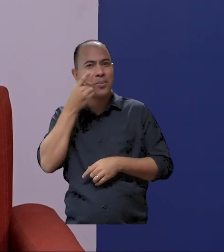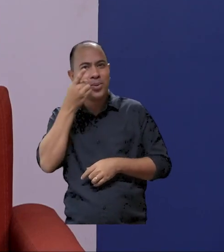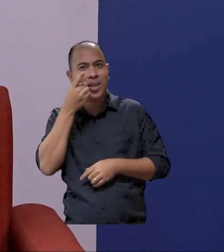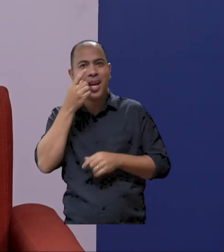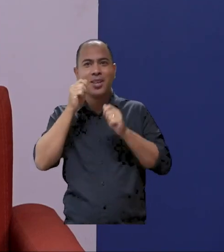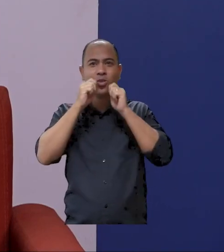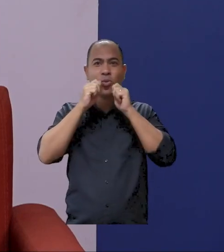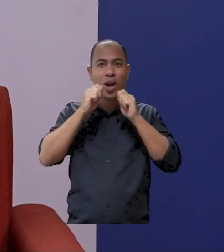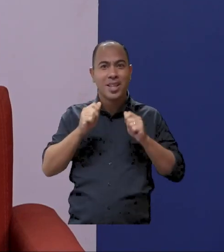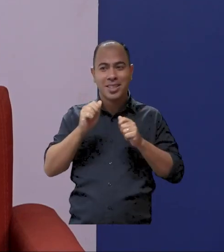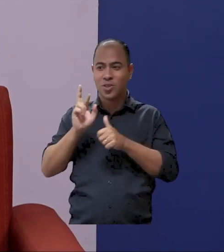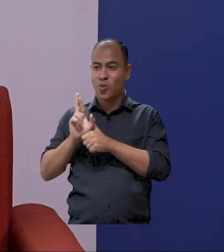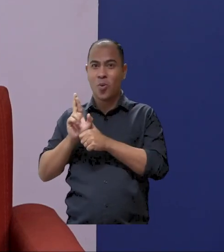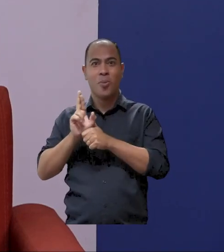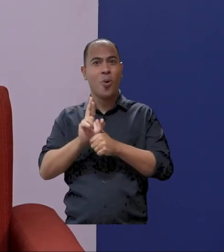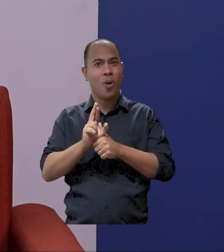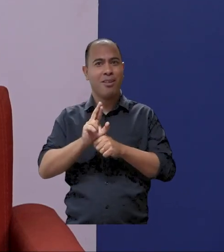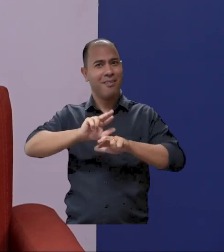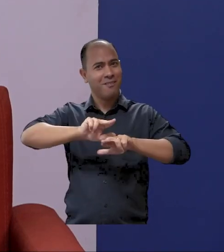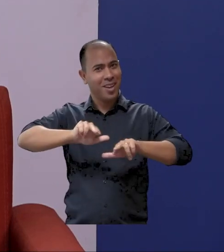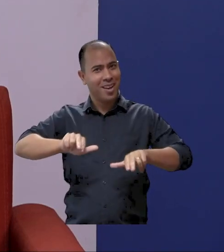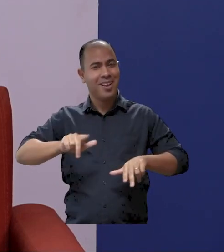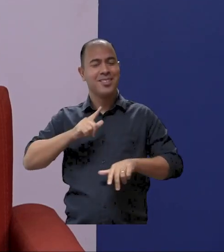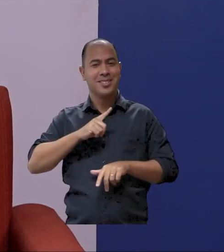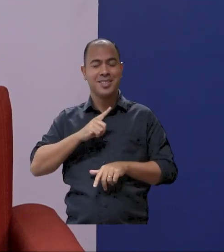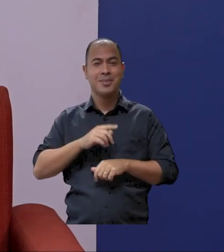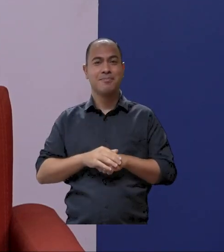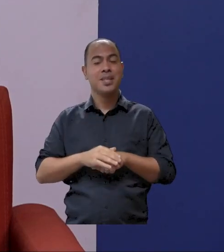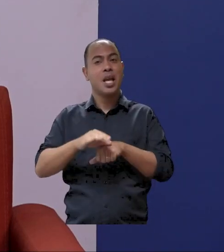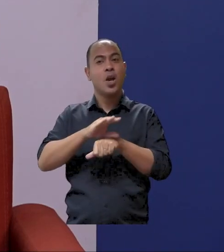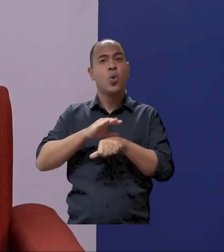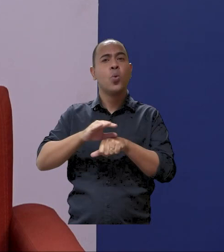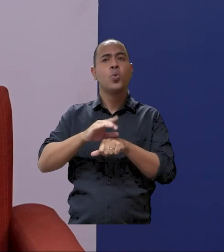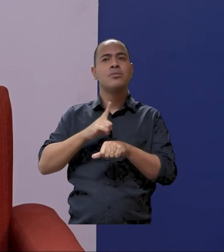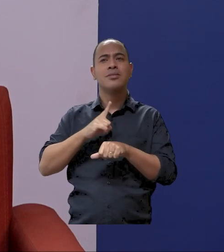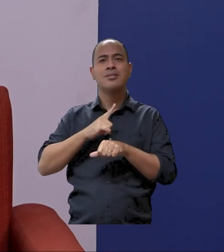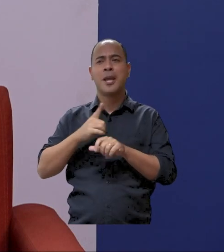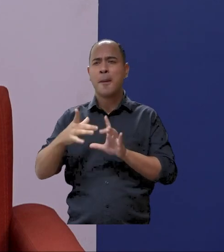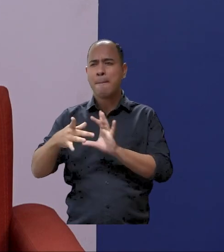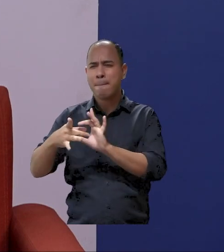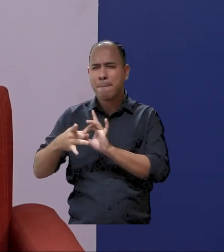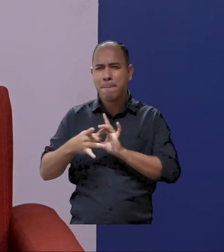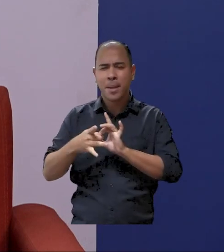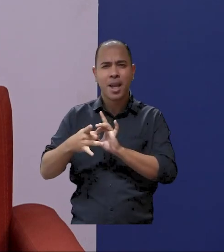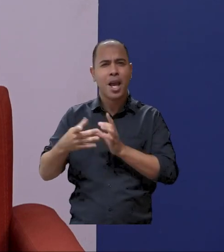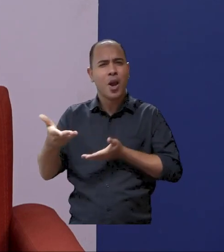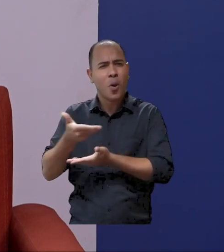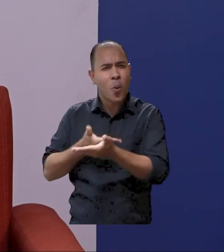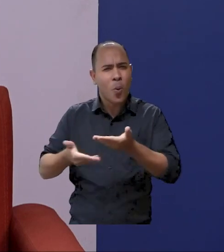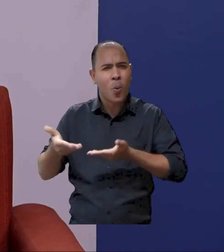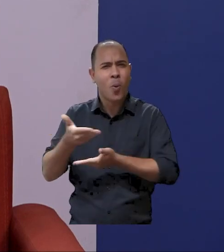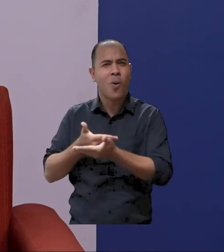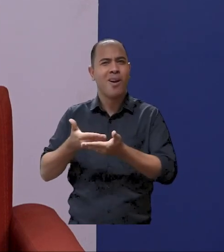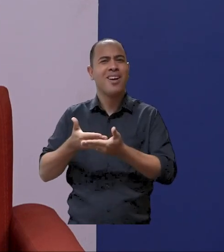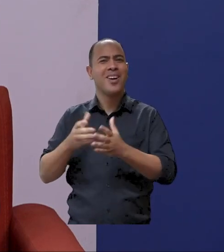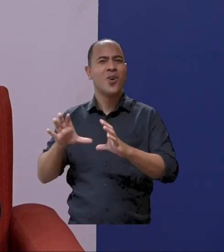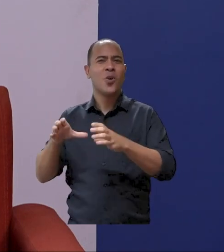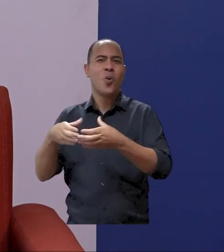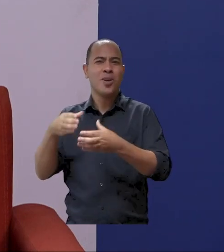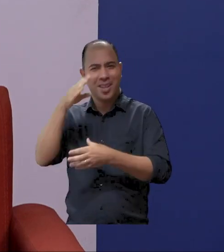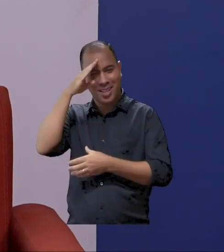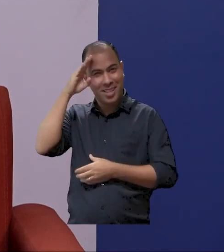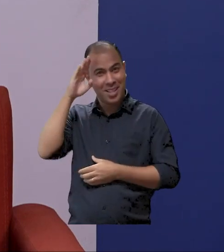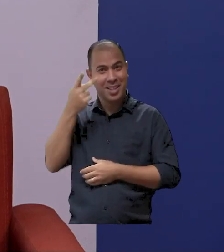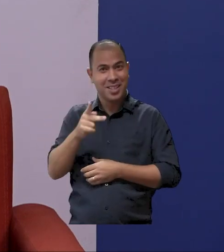como procurador, como assessor, não é? Então, esse curso tem promovido essa integração da Assembleia Legislativa com a